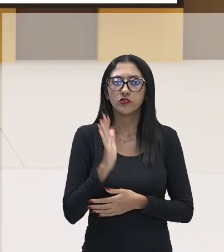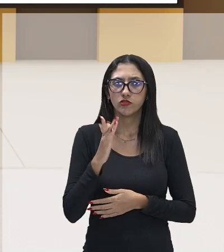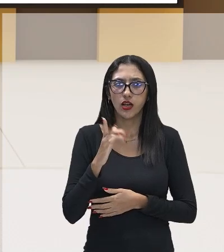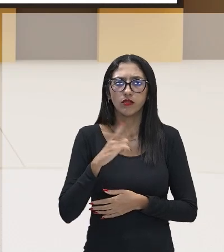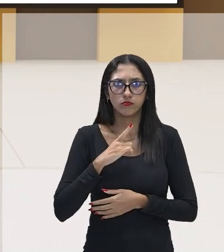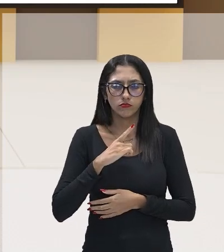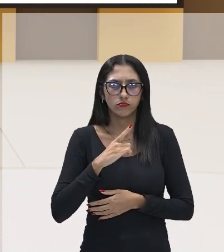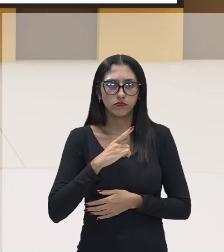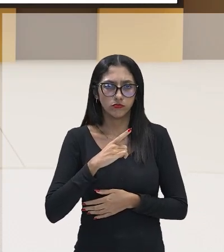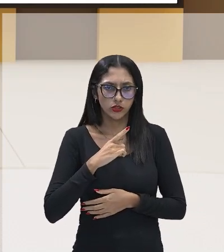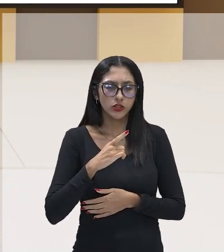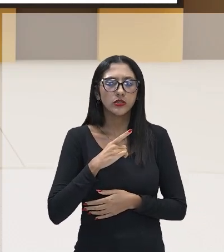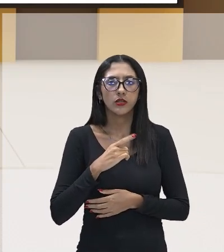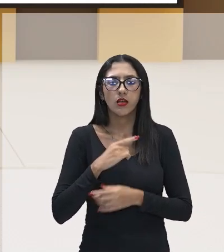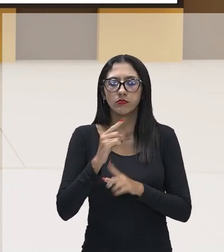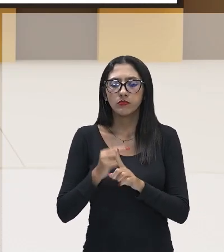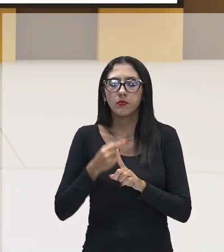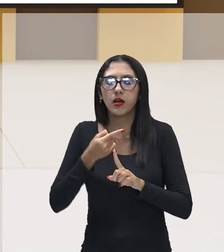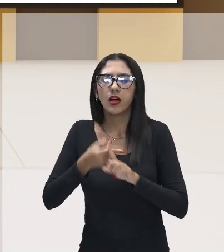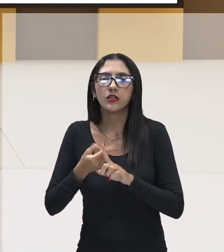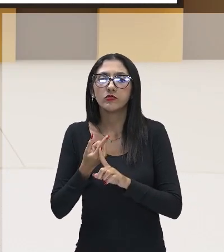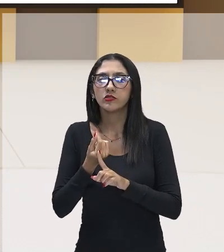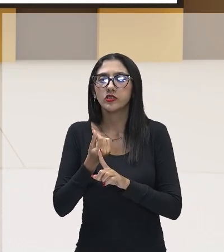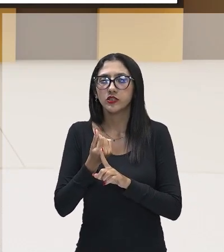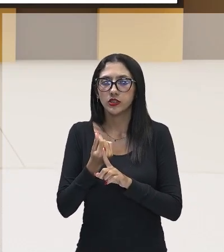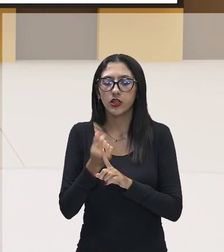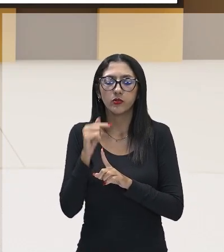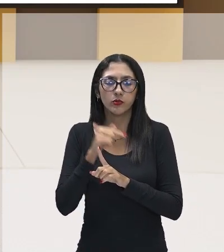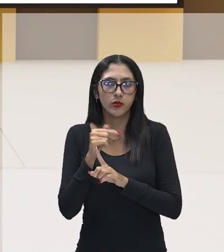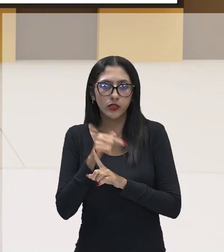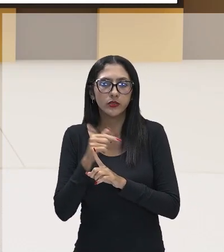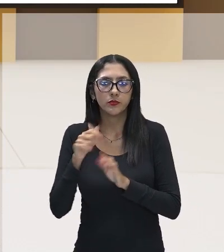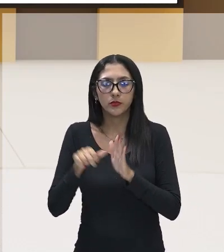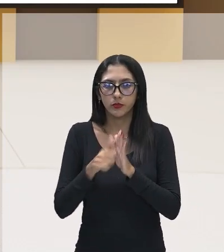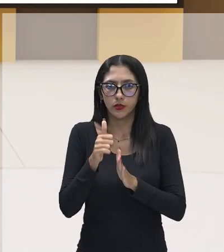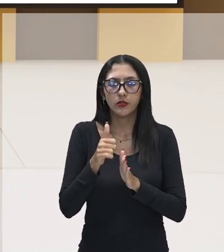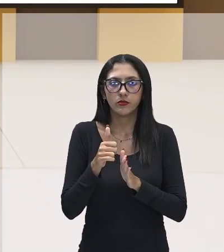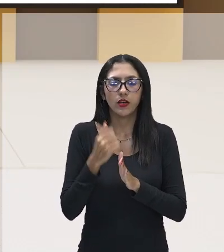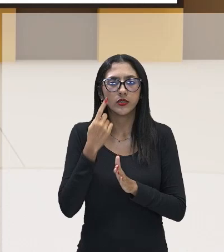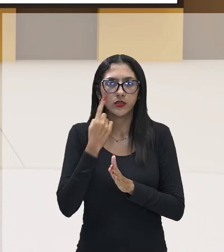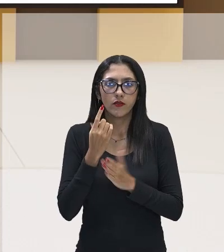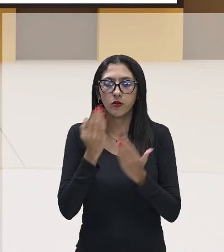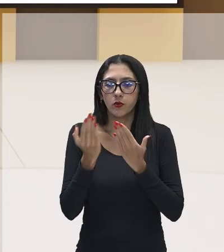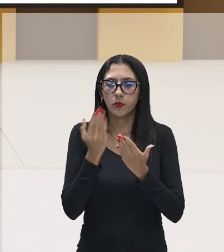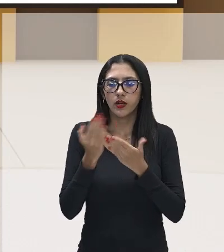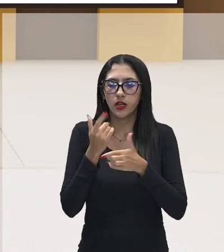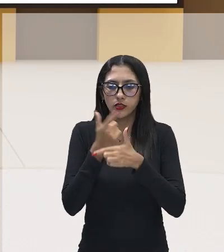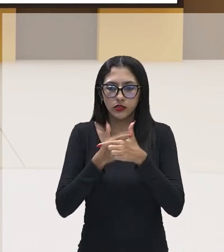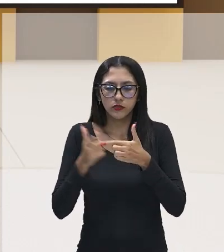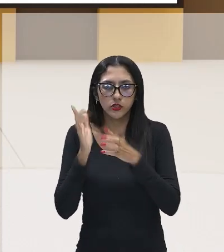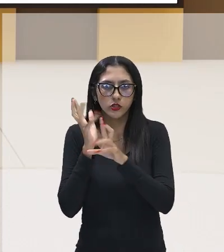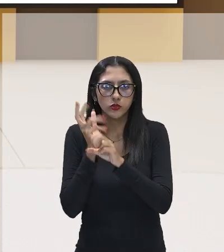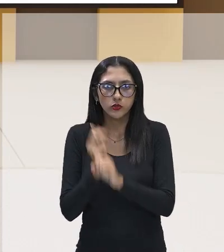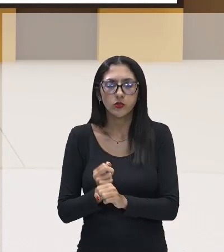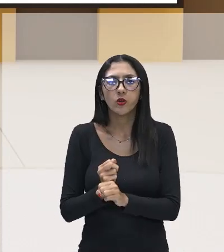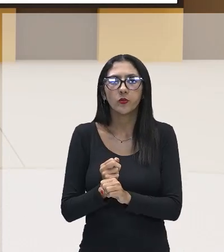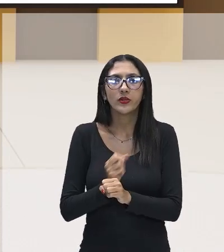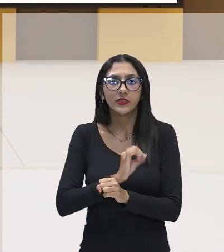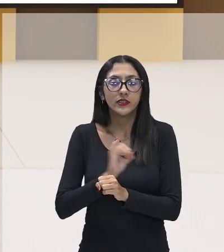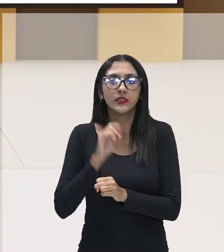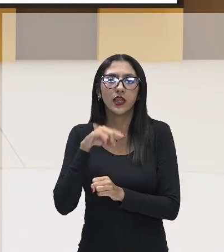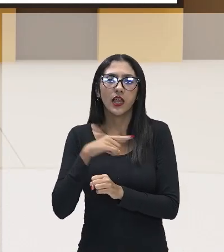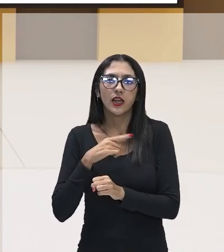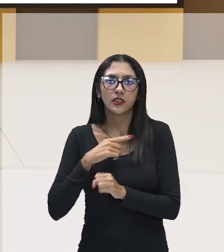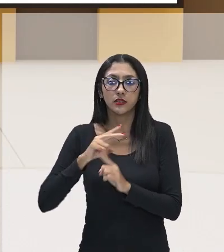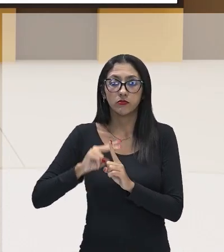e você tem um novo valor em cima desse e você vai calcular a nova taxa, né? O quanto ele cresceu ou até mesmo o